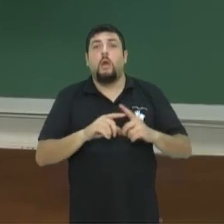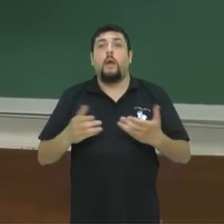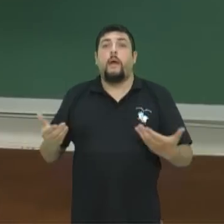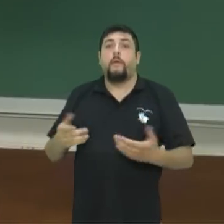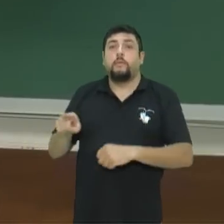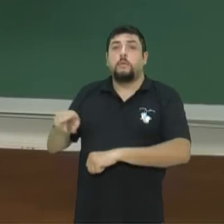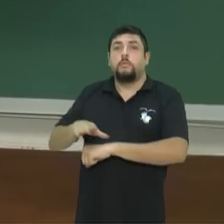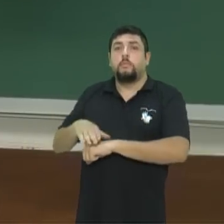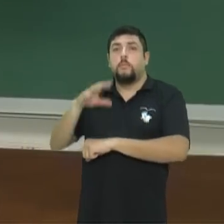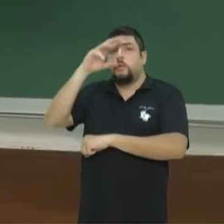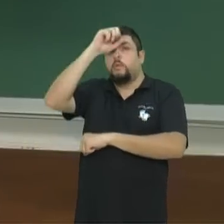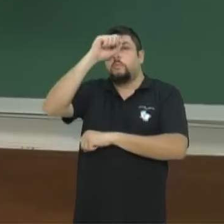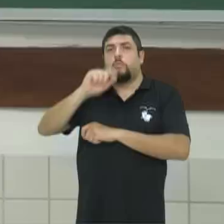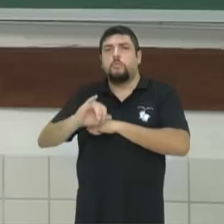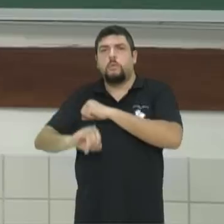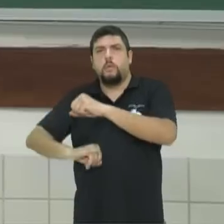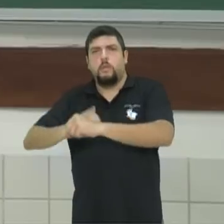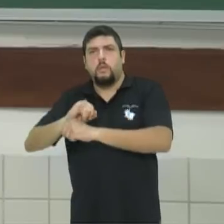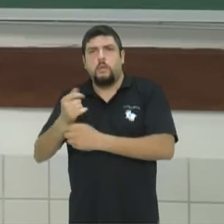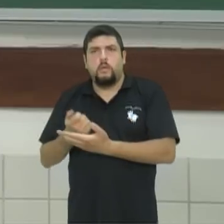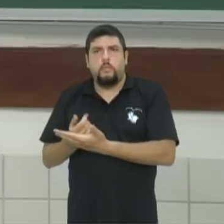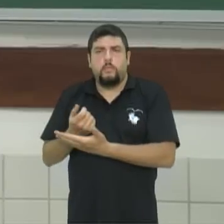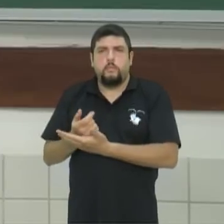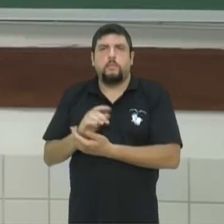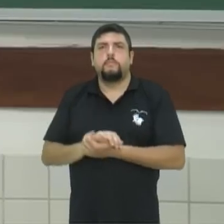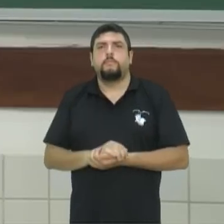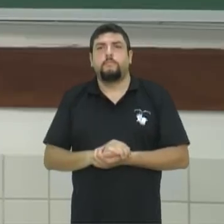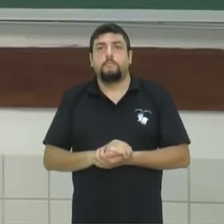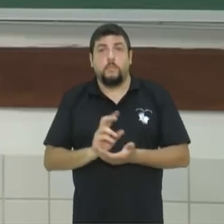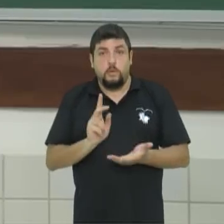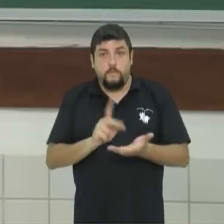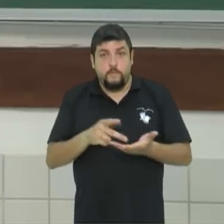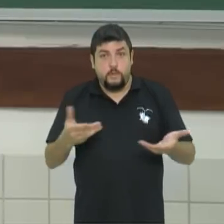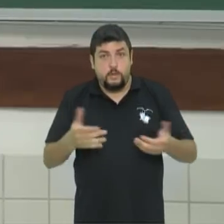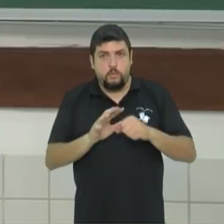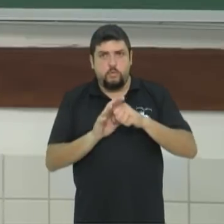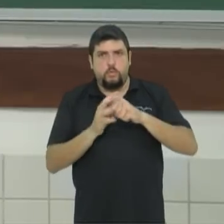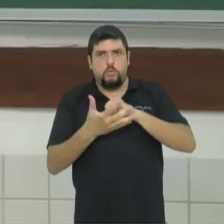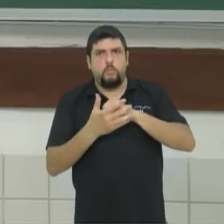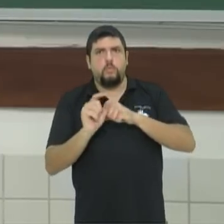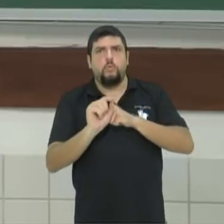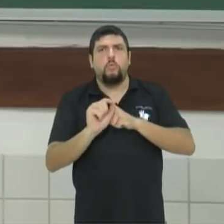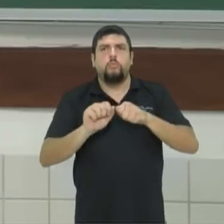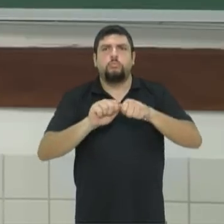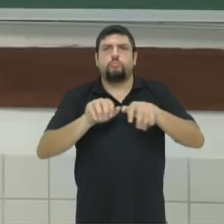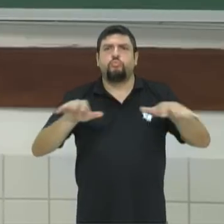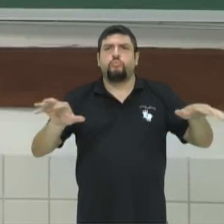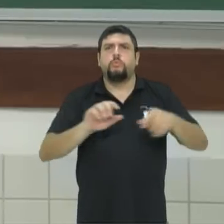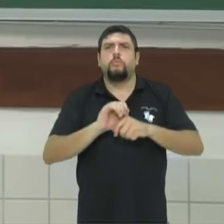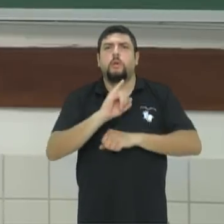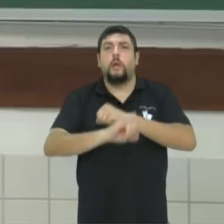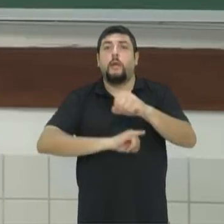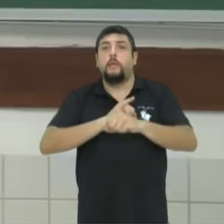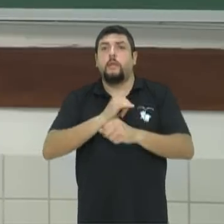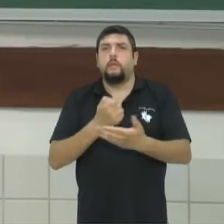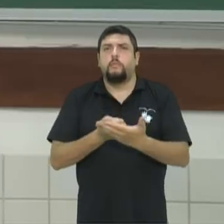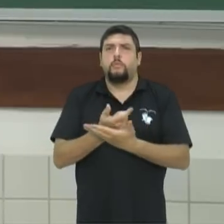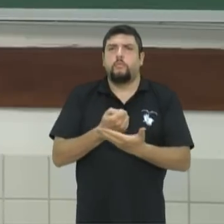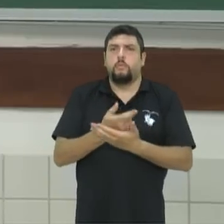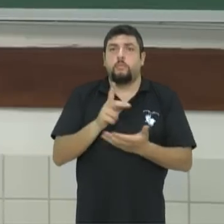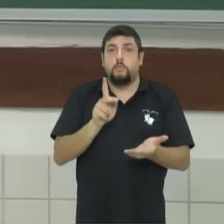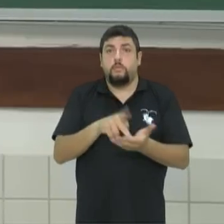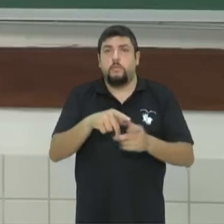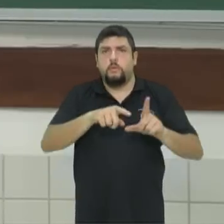pela internet. Aliás, as compras pela internet cresceram bastante nesse momento de pandemia, né? A gente tem assistido ali as